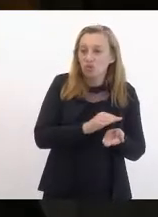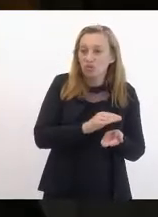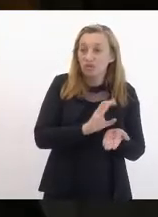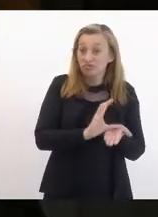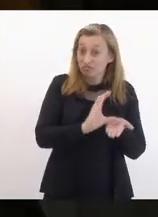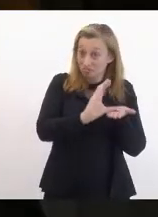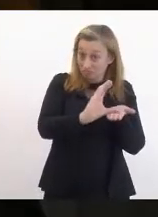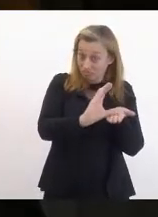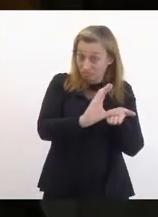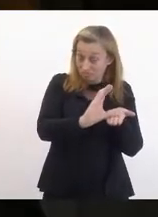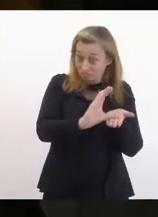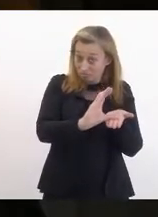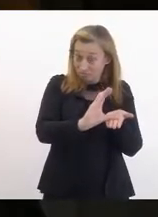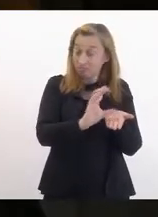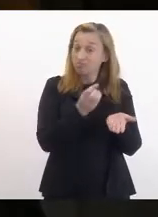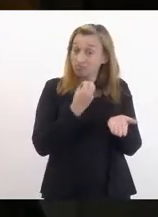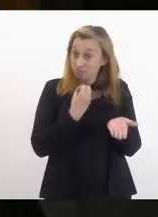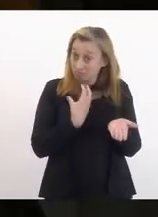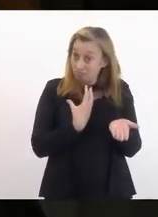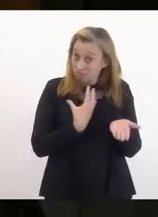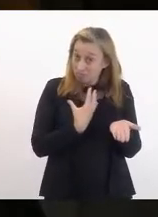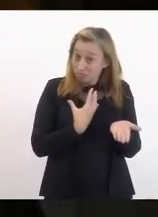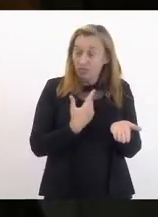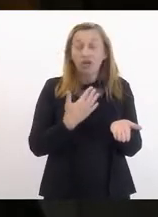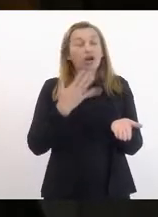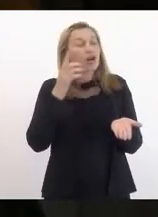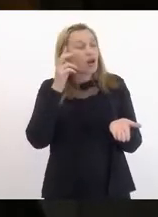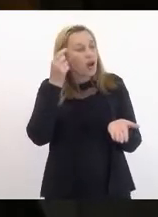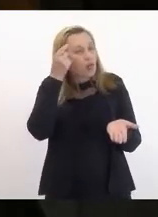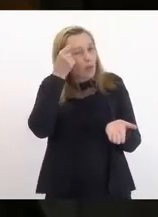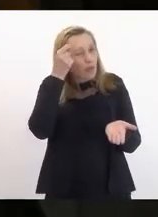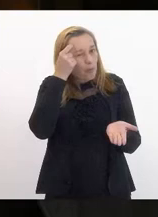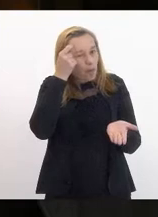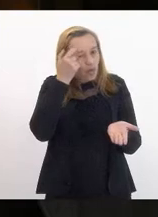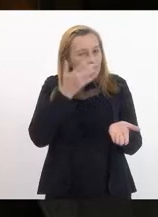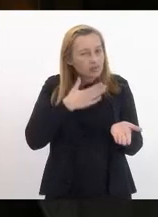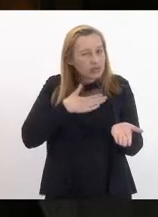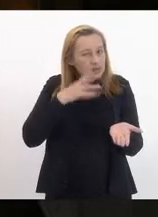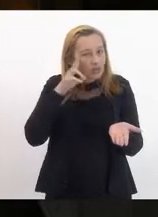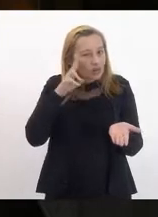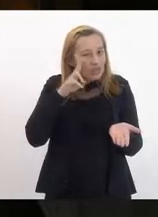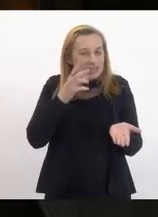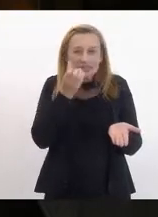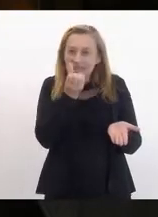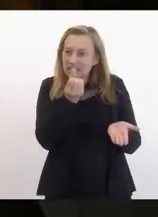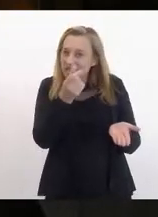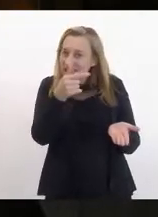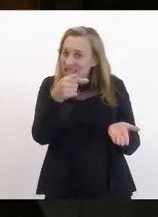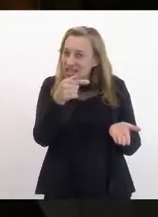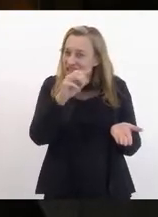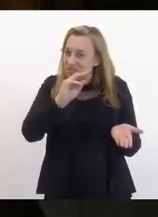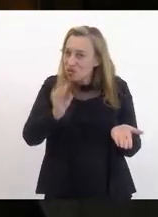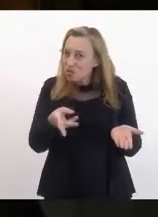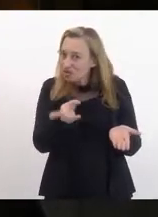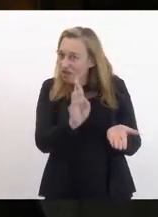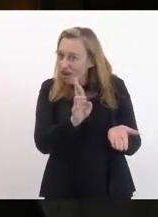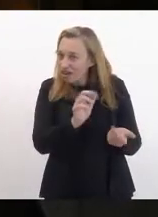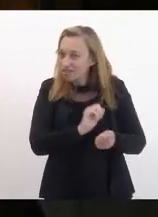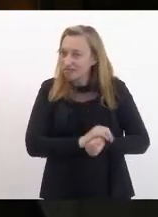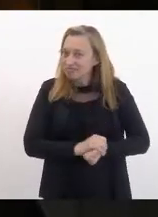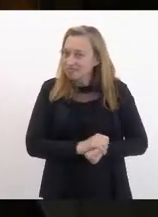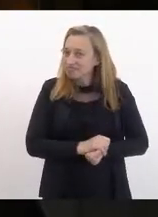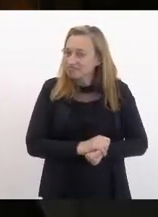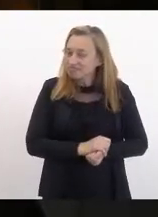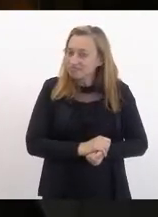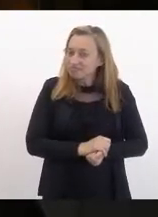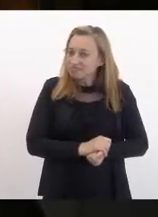recursos consideráveis, salvo erro de memória, 67 milhões de reais,